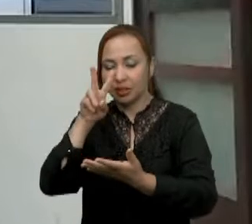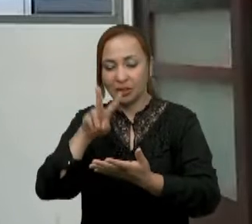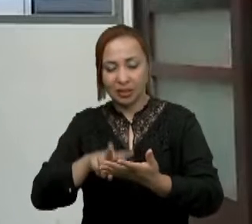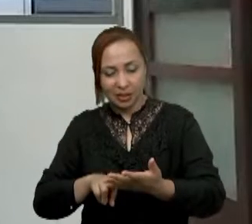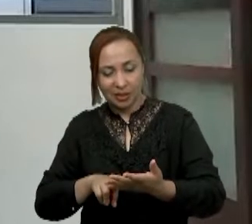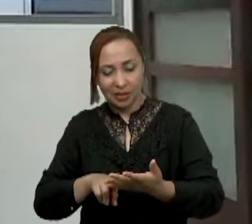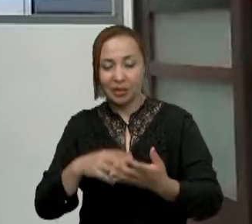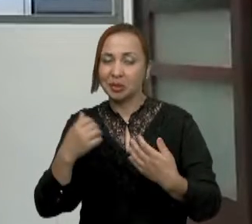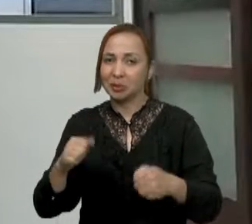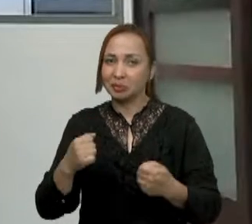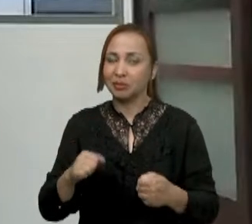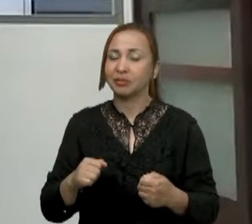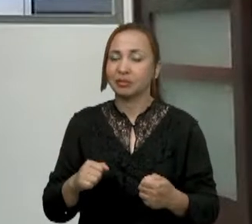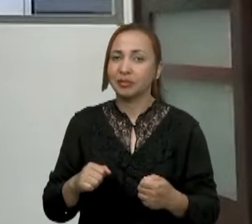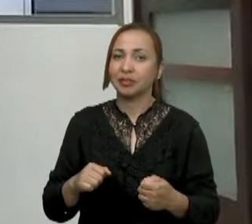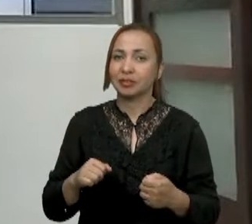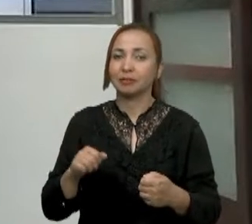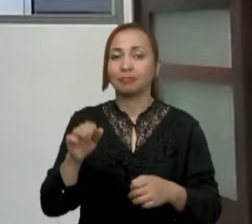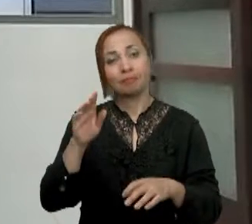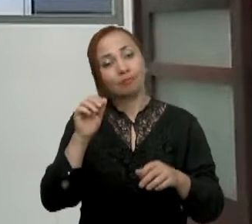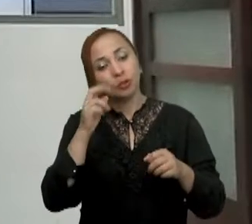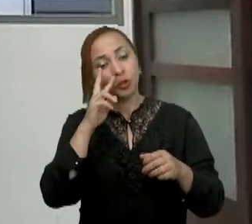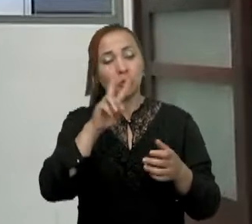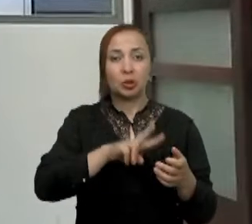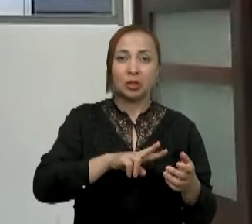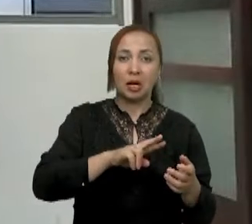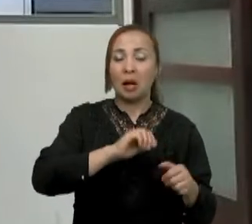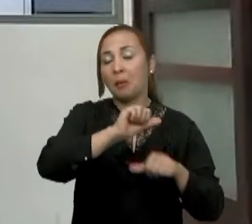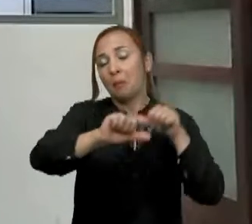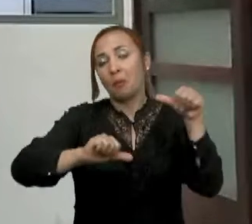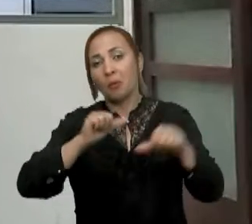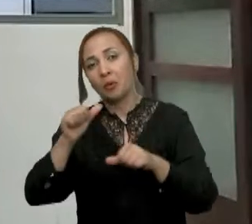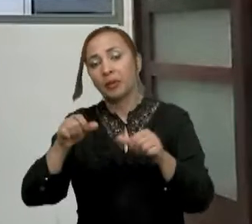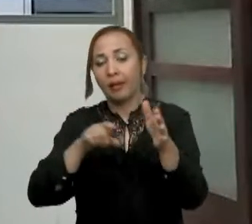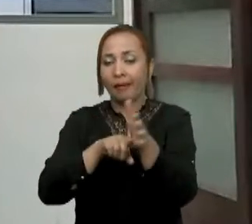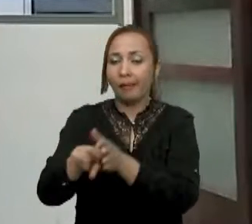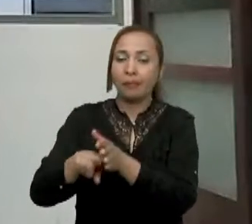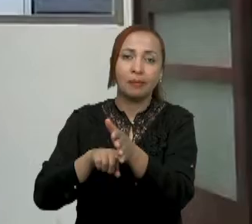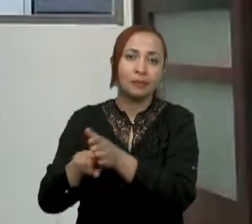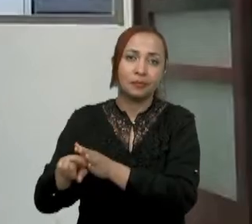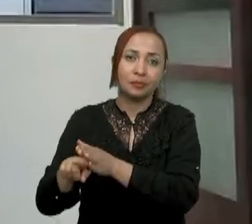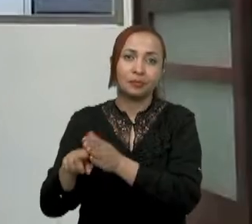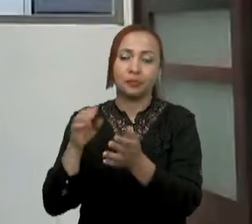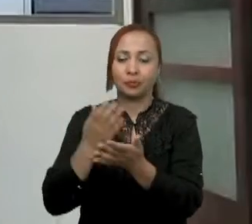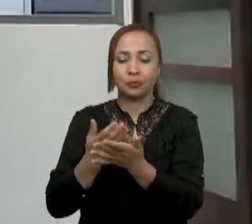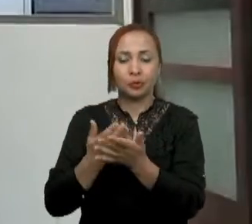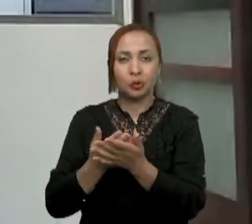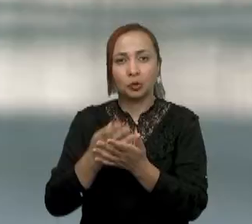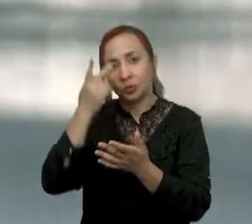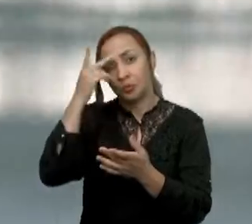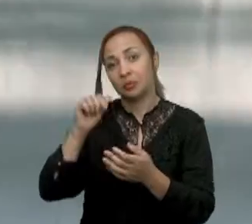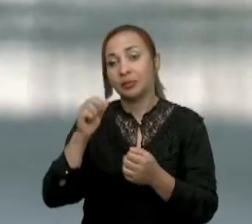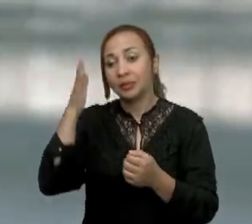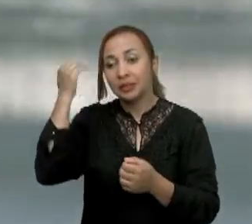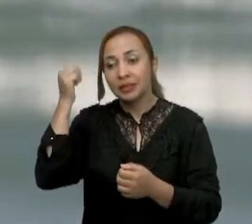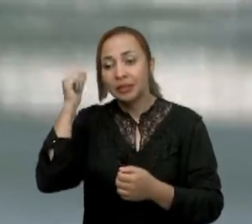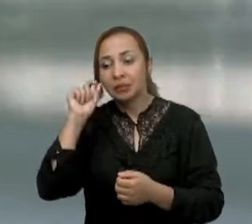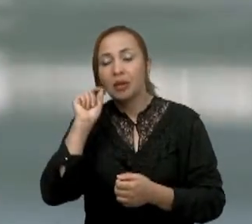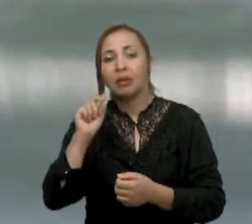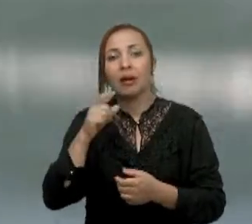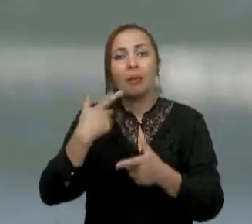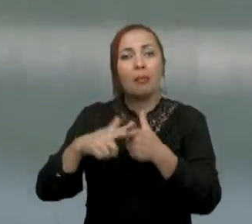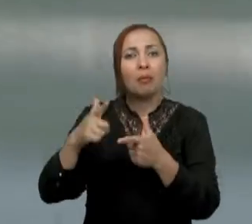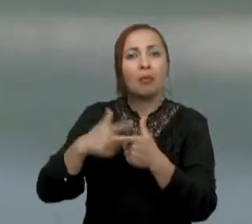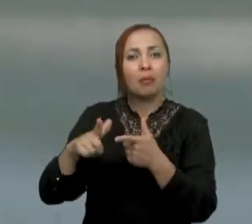nós vimos é a necessidade de relacionar com nossos estudos nesse sentido de